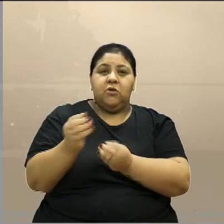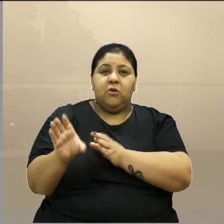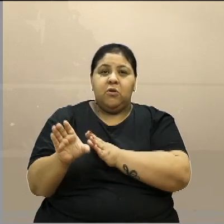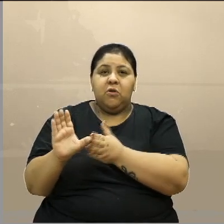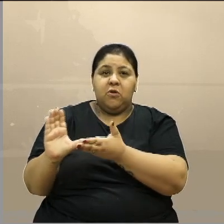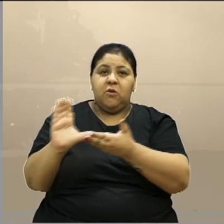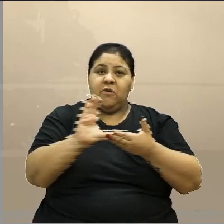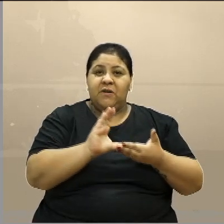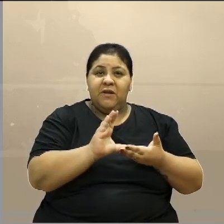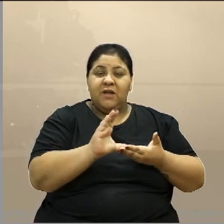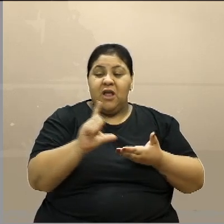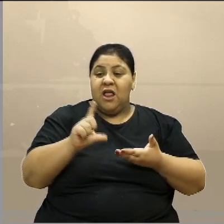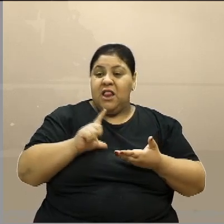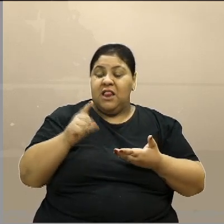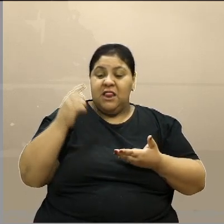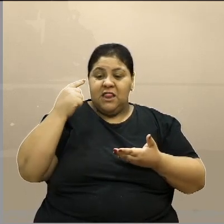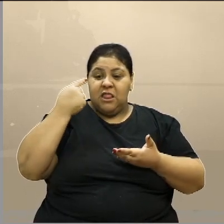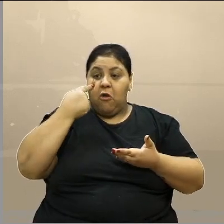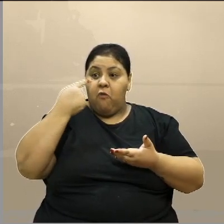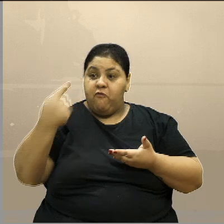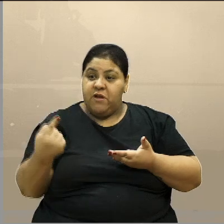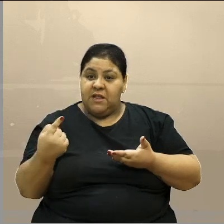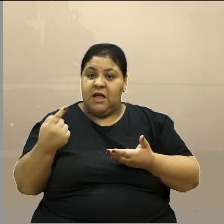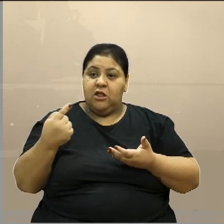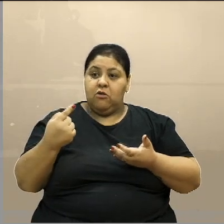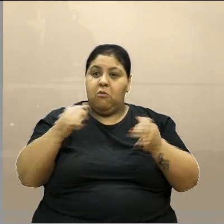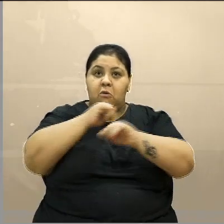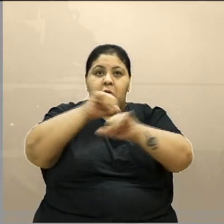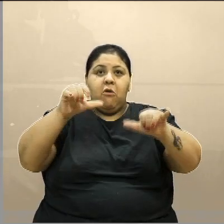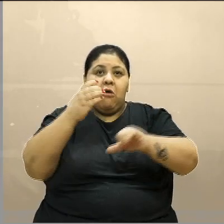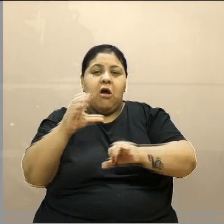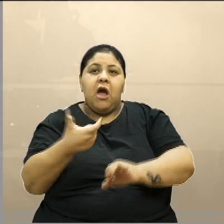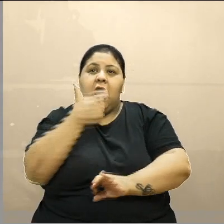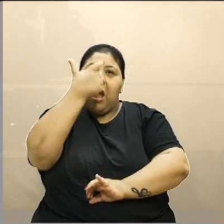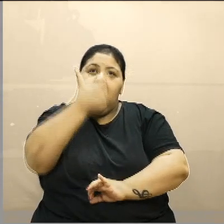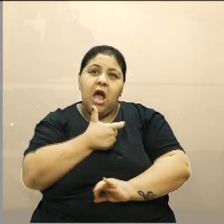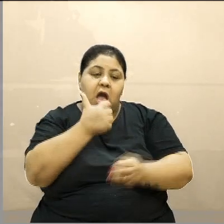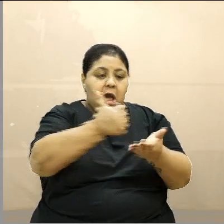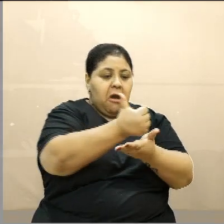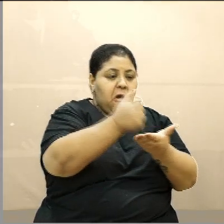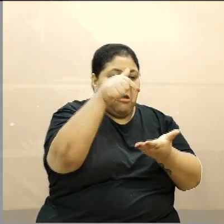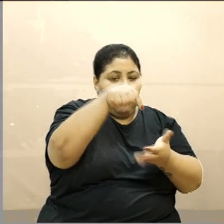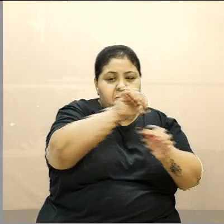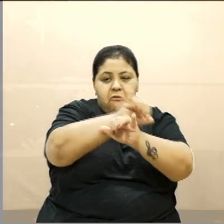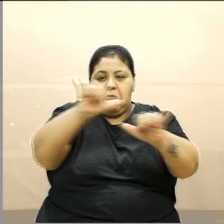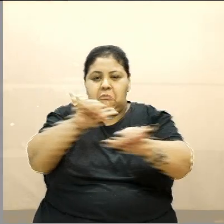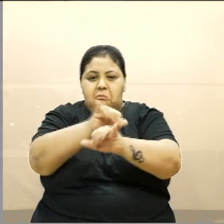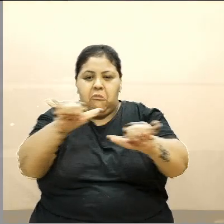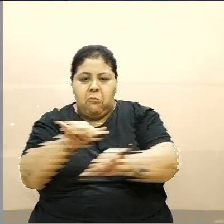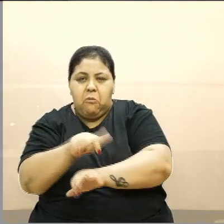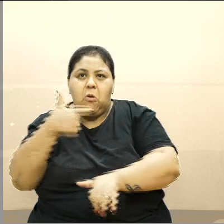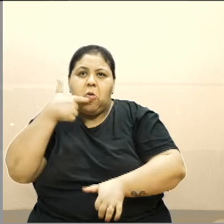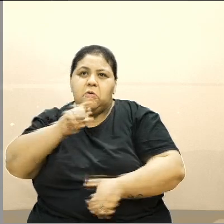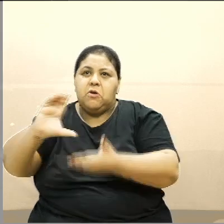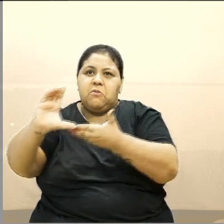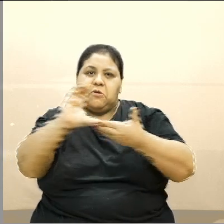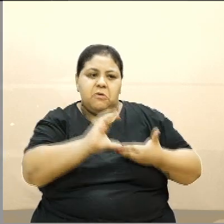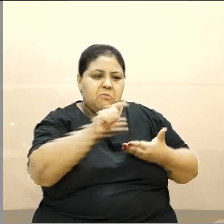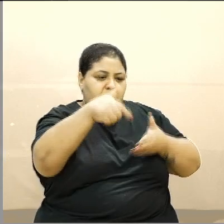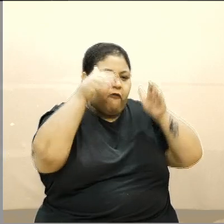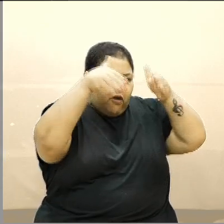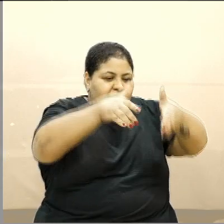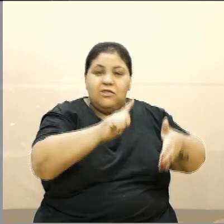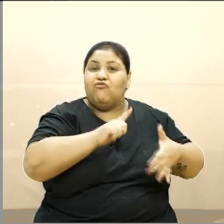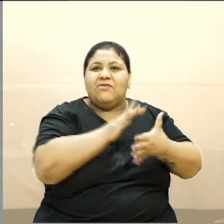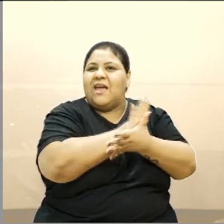você não vê nenhum cara que vem aqui e mostra um dado científico e diz, não, mas eu acho que a gente, com base nesse dado, acho que a gente precisaria investir nesse lugar. Não